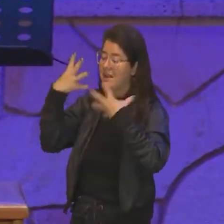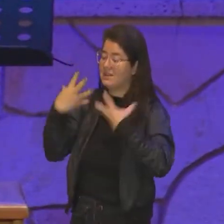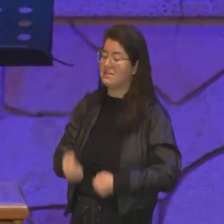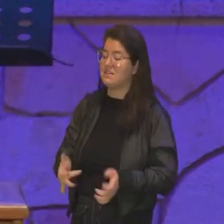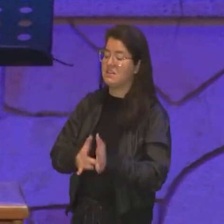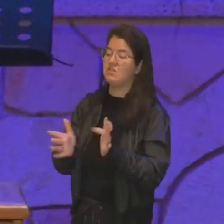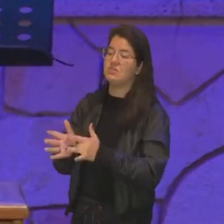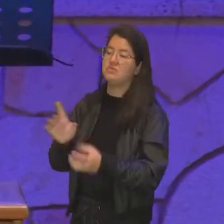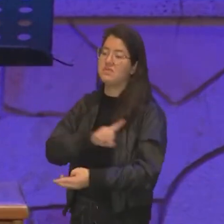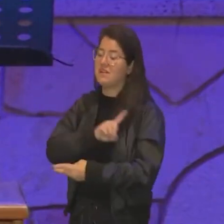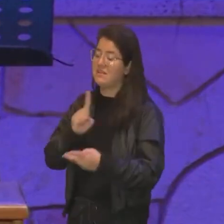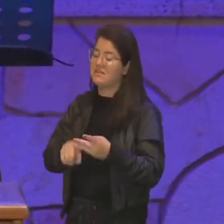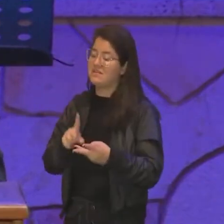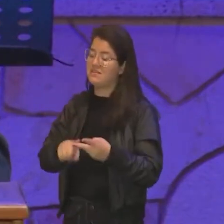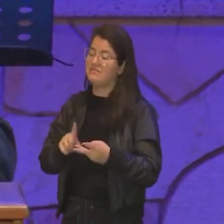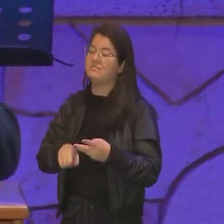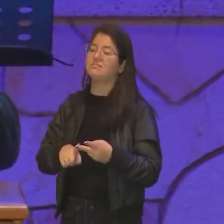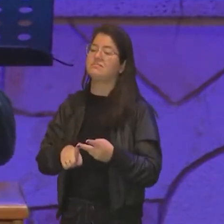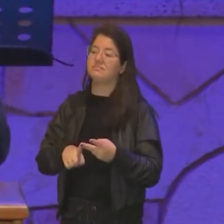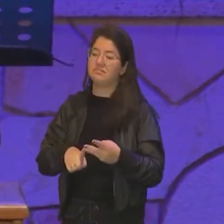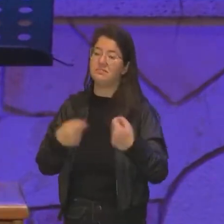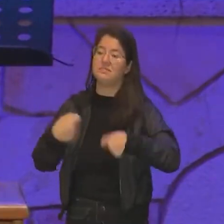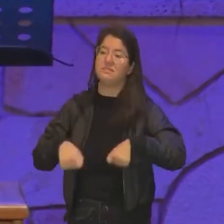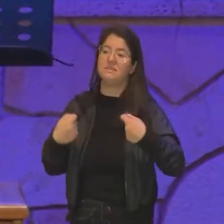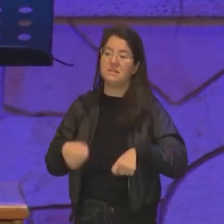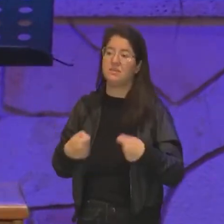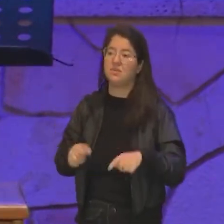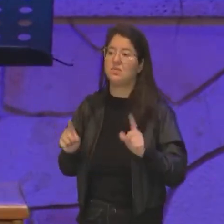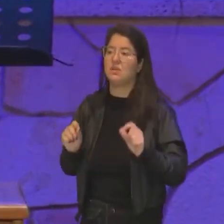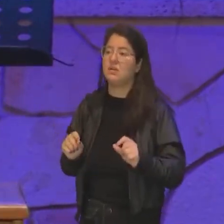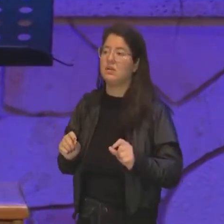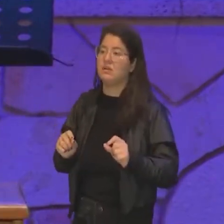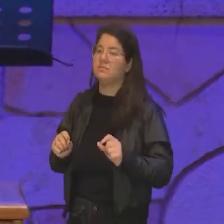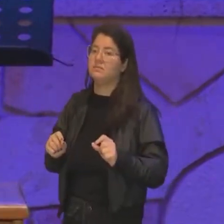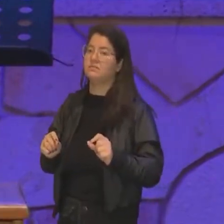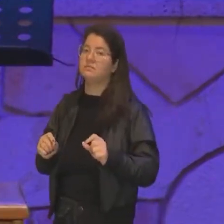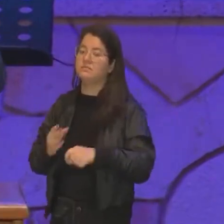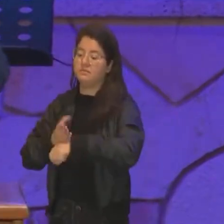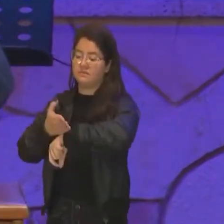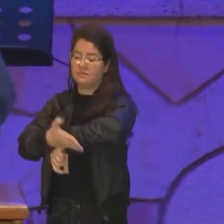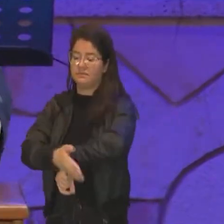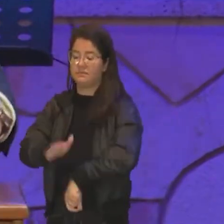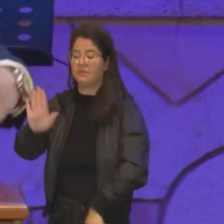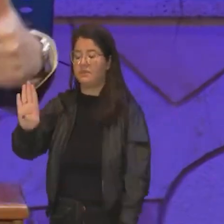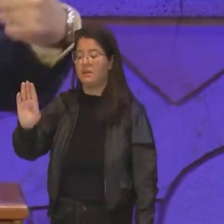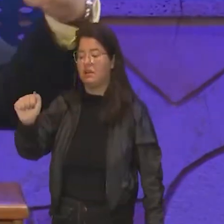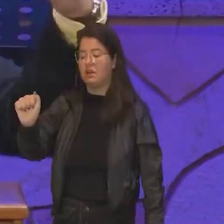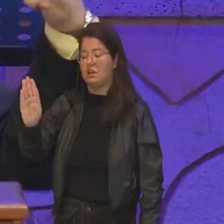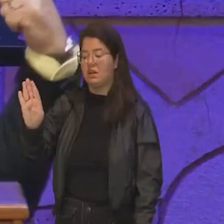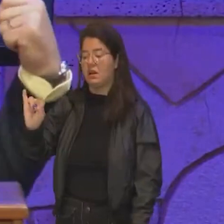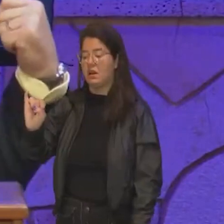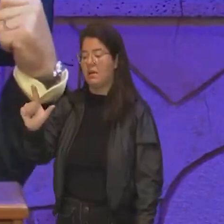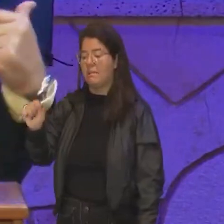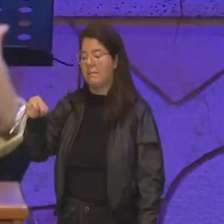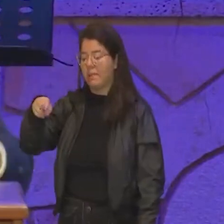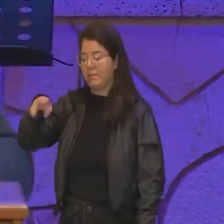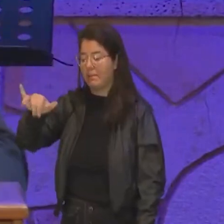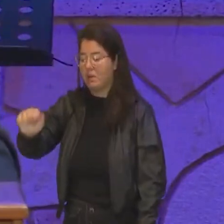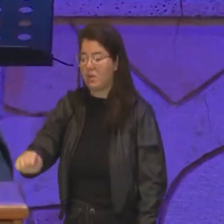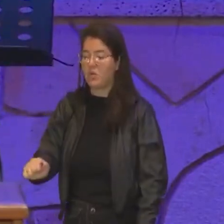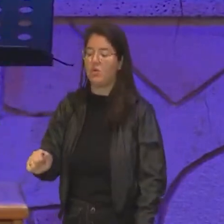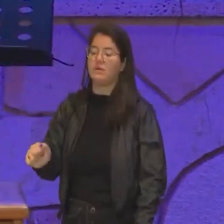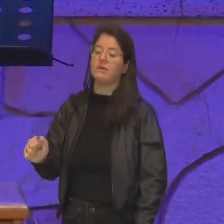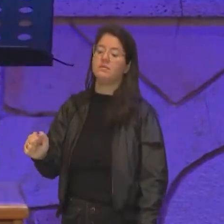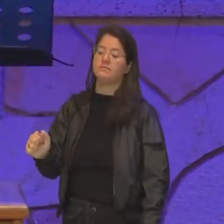E a terceira delas, habitem na terra da Babilônia até que sejam trazidos